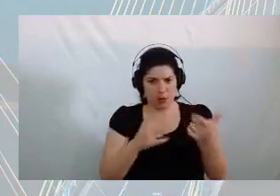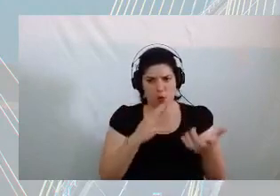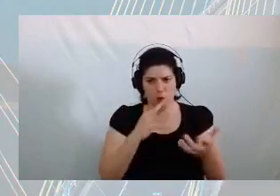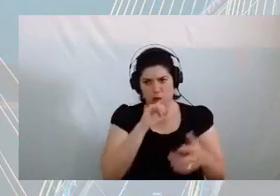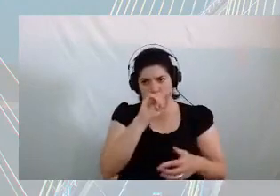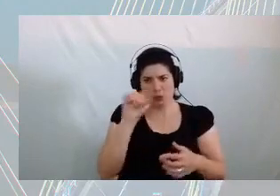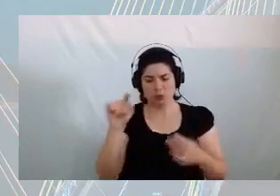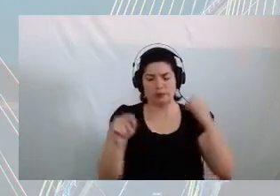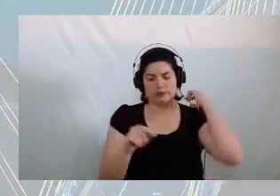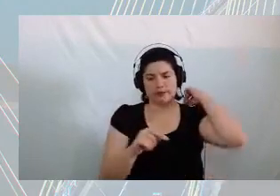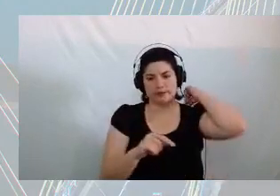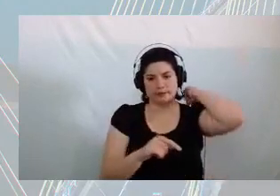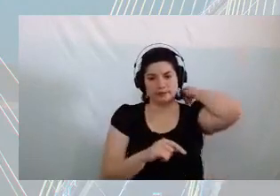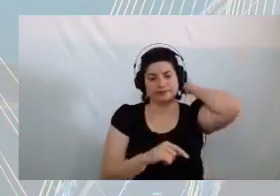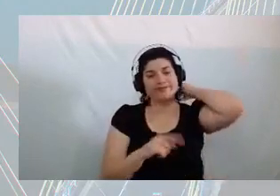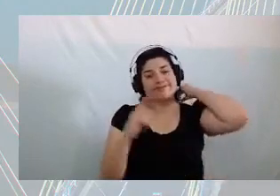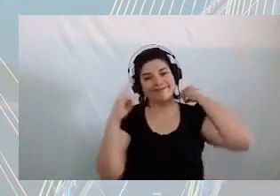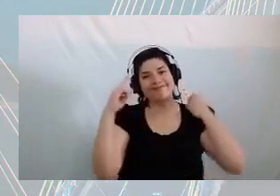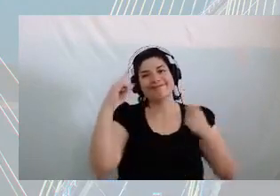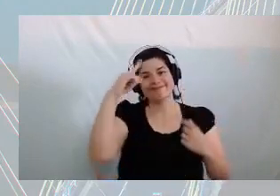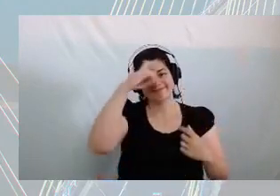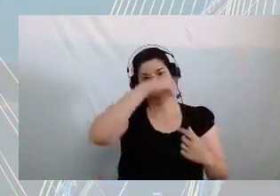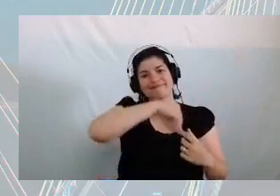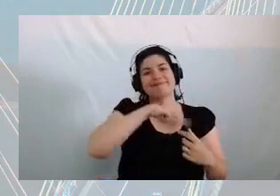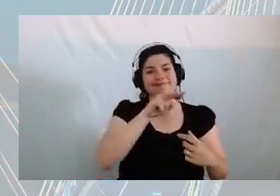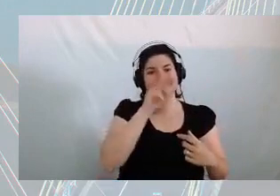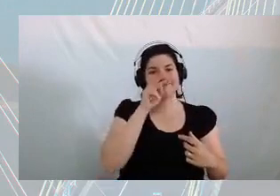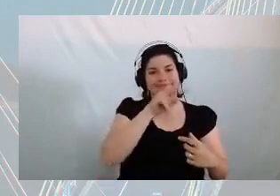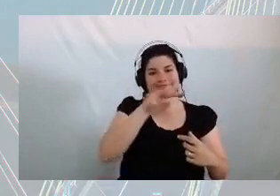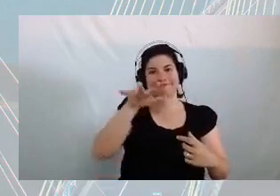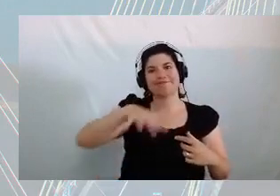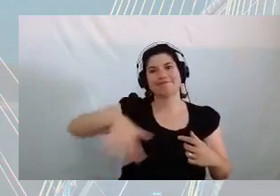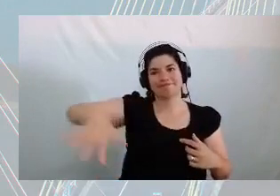Alguém? É difícil ver isso no mercado, né?